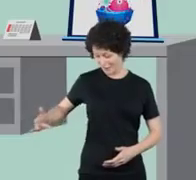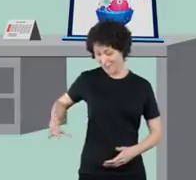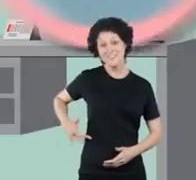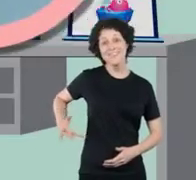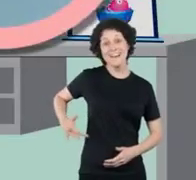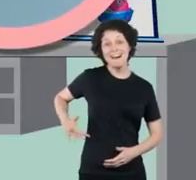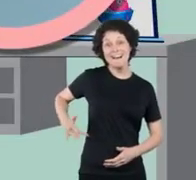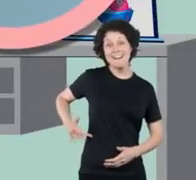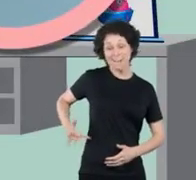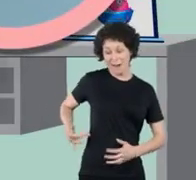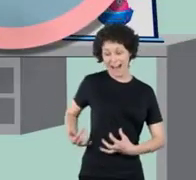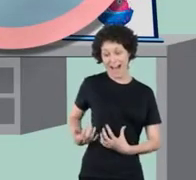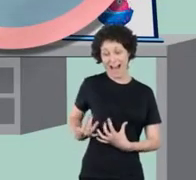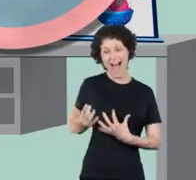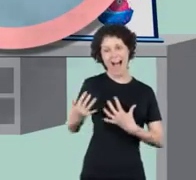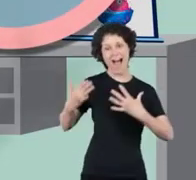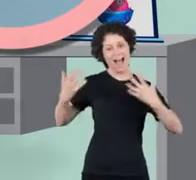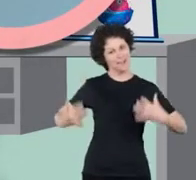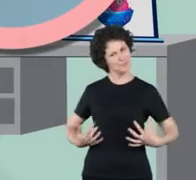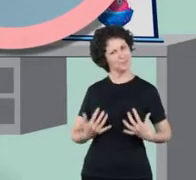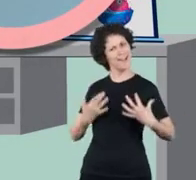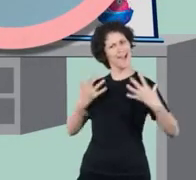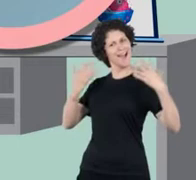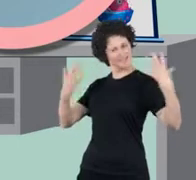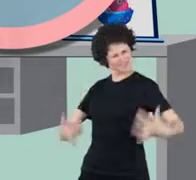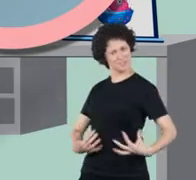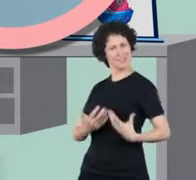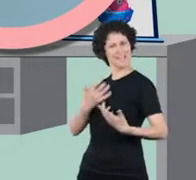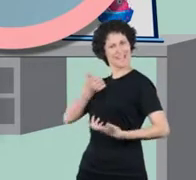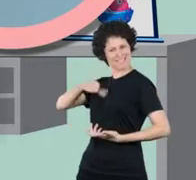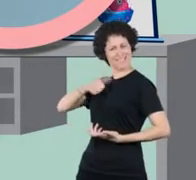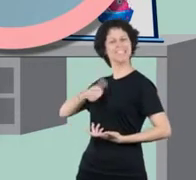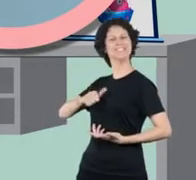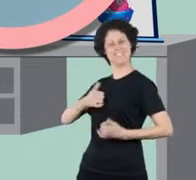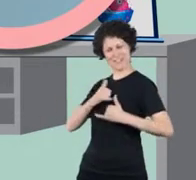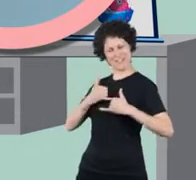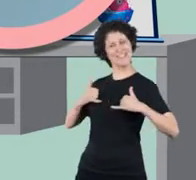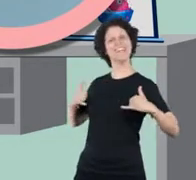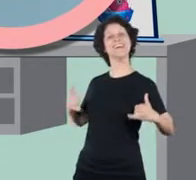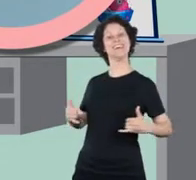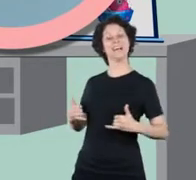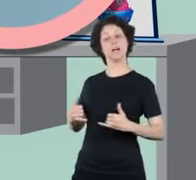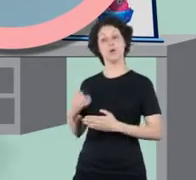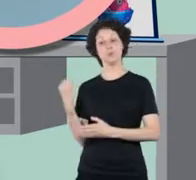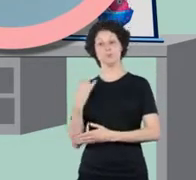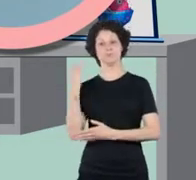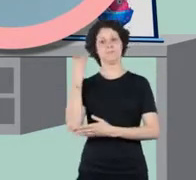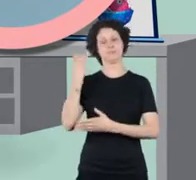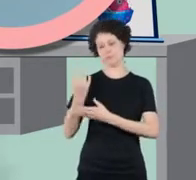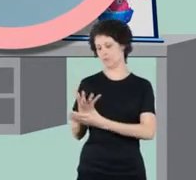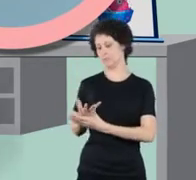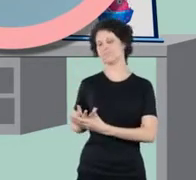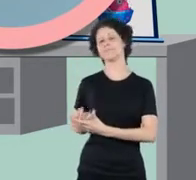É o fígado que distribui os nutrientes pelo nosso corpo, transformando-se em energia. Uma das funções do fígado